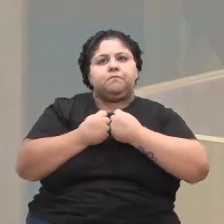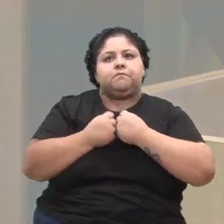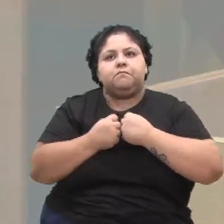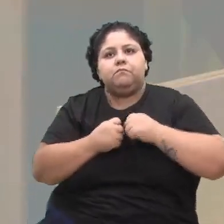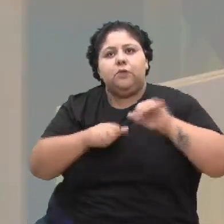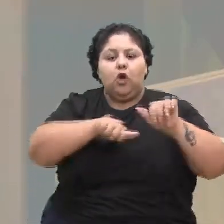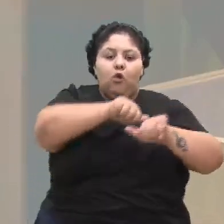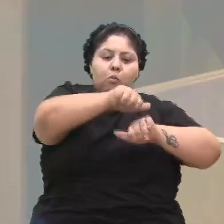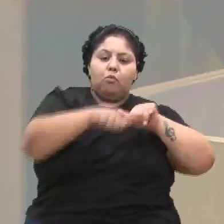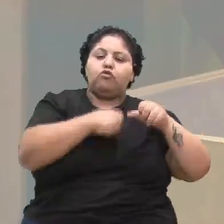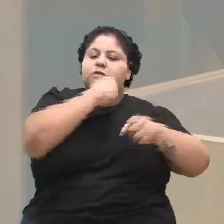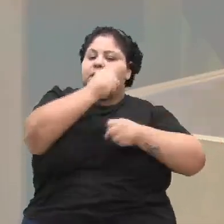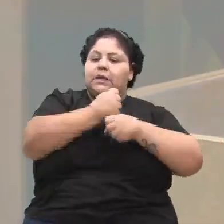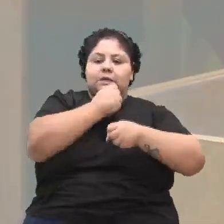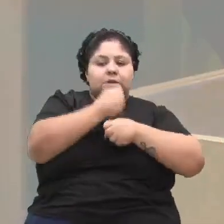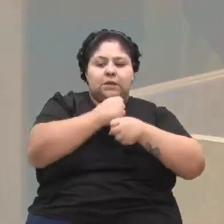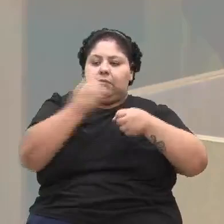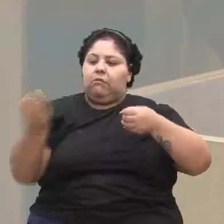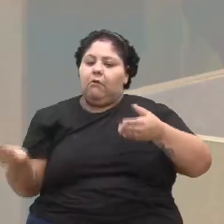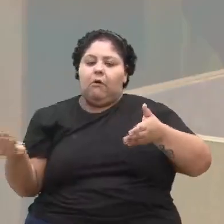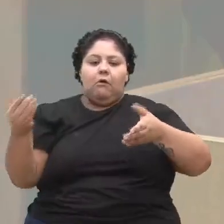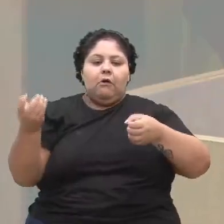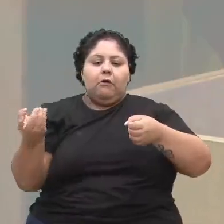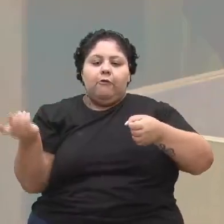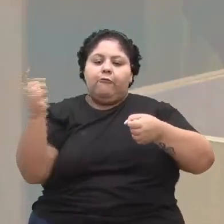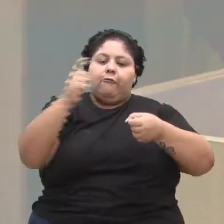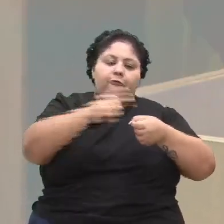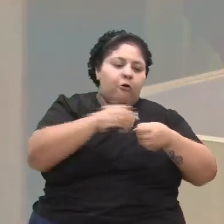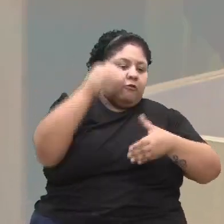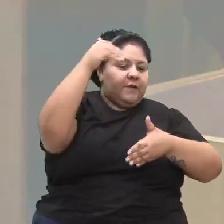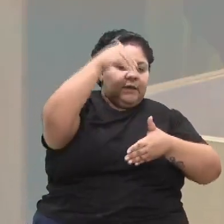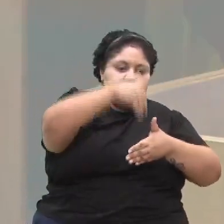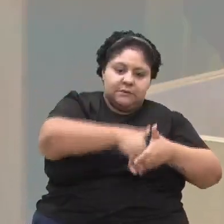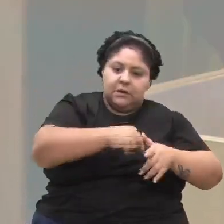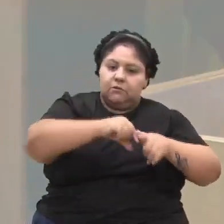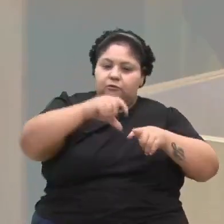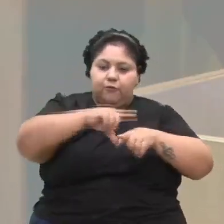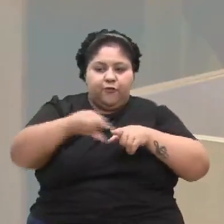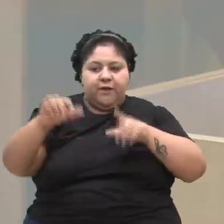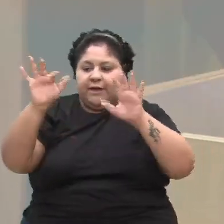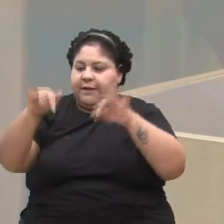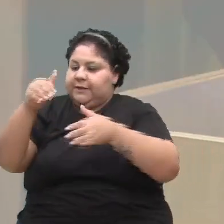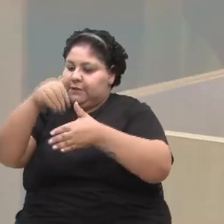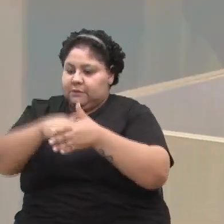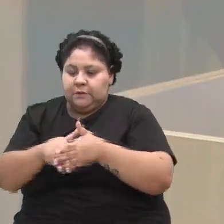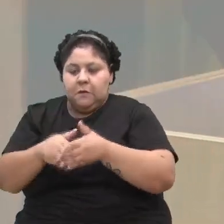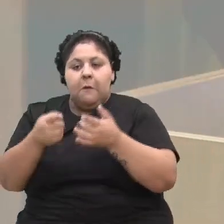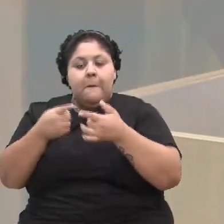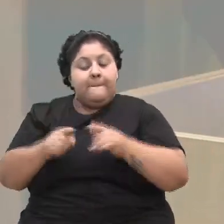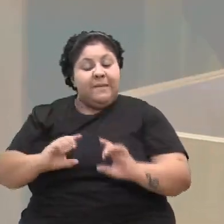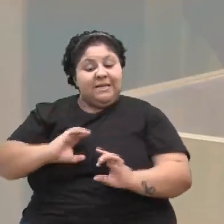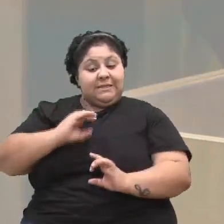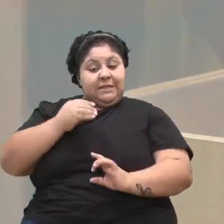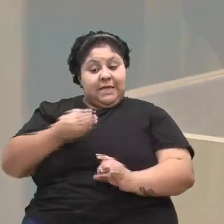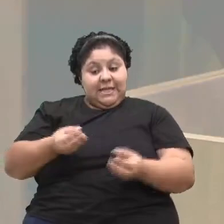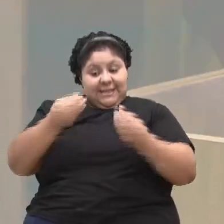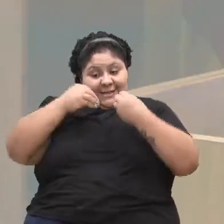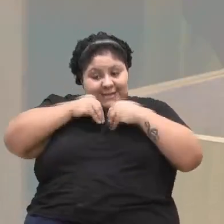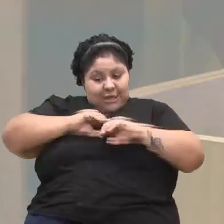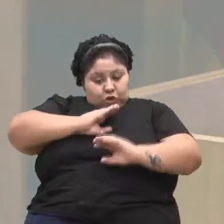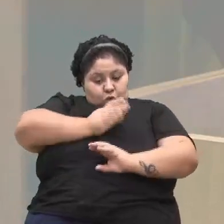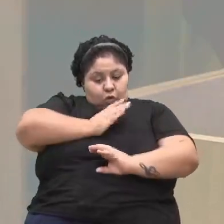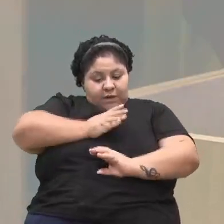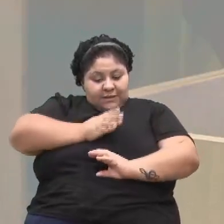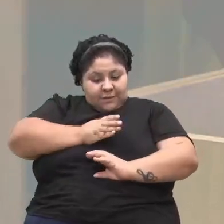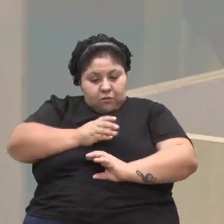Muda ano, sai ano, entra eleição, sai eleição, mas dentro do coração, cada um vai defender aquilo que sempre